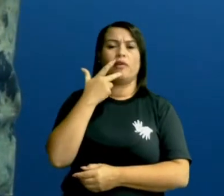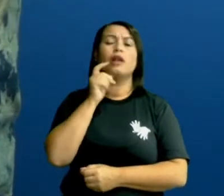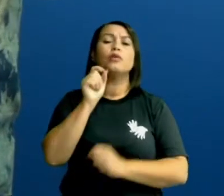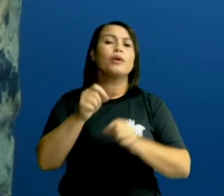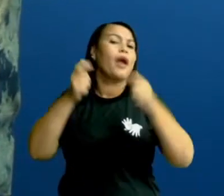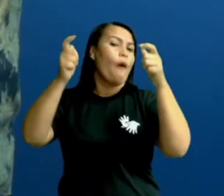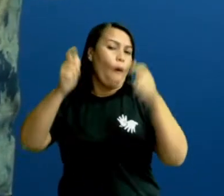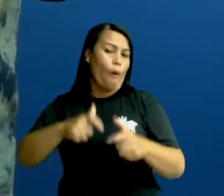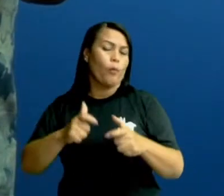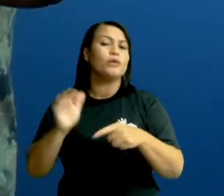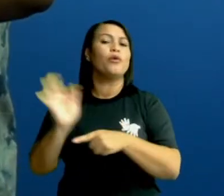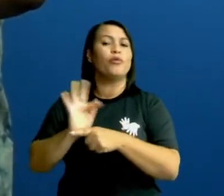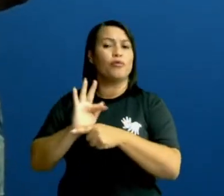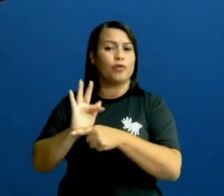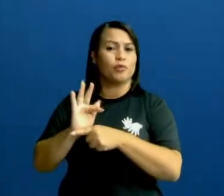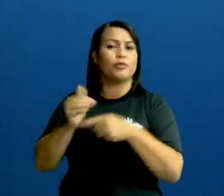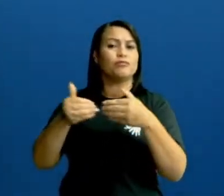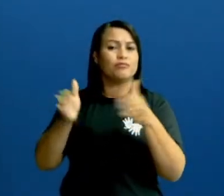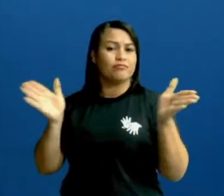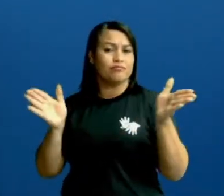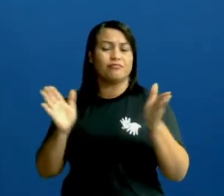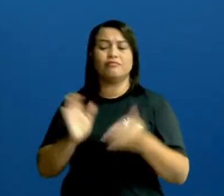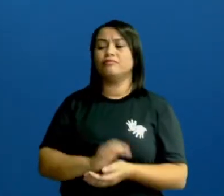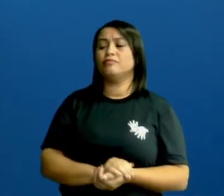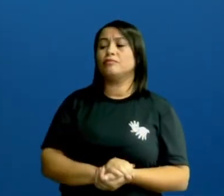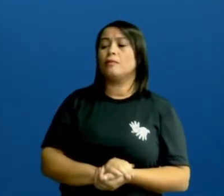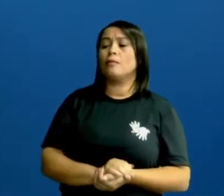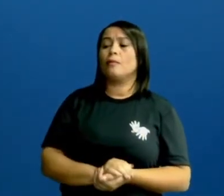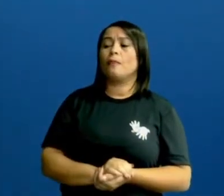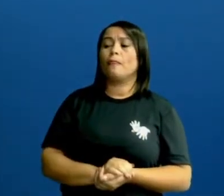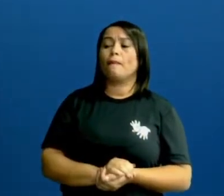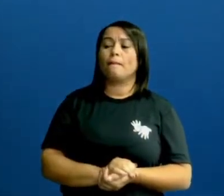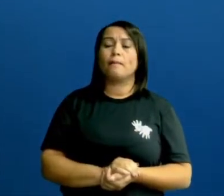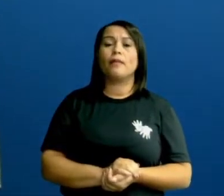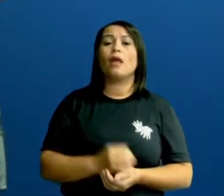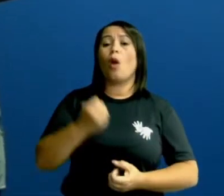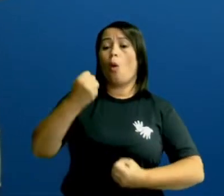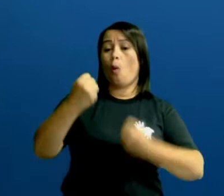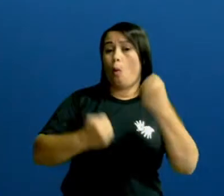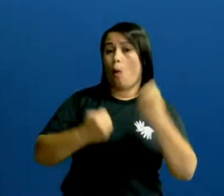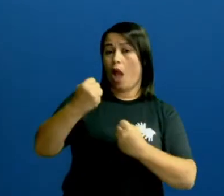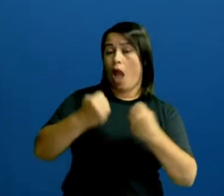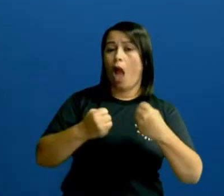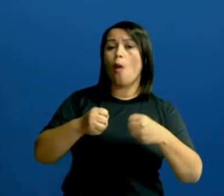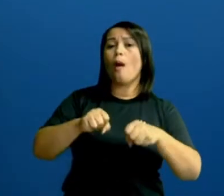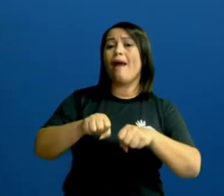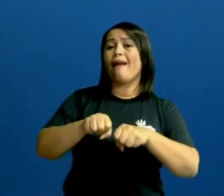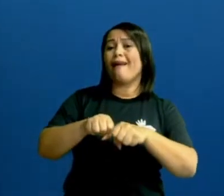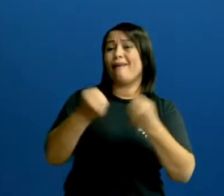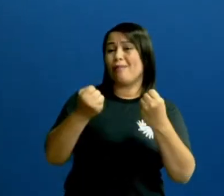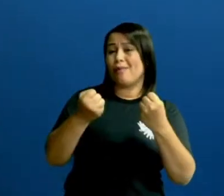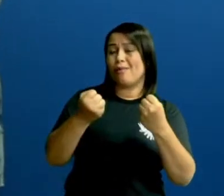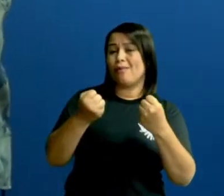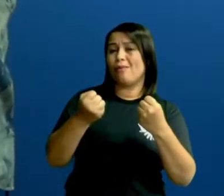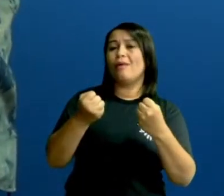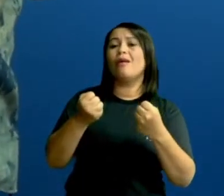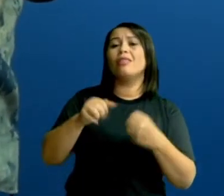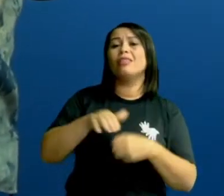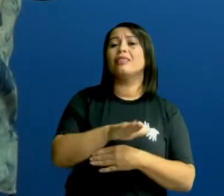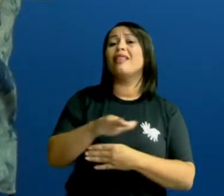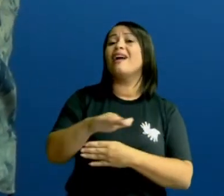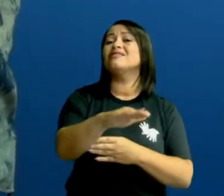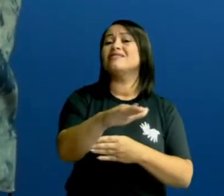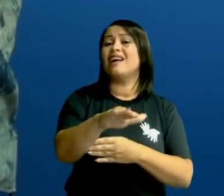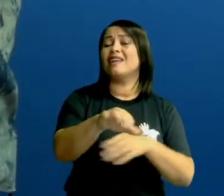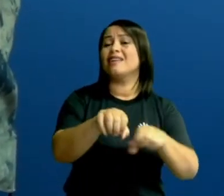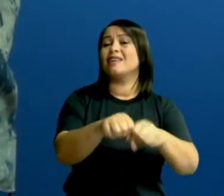dizendo onde é que esse filme estreou. O carro quebrou na estrada. Uma coisa é eu dizer o carro